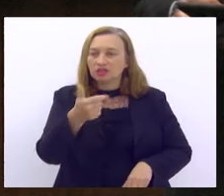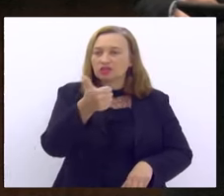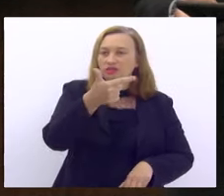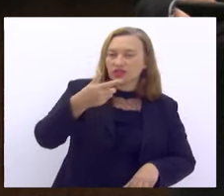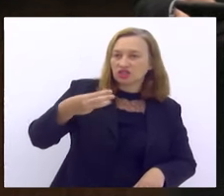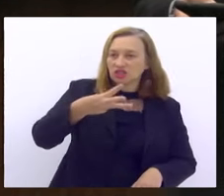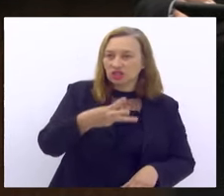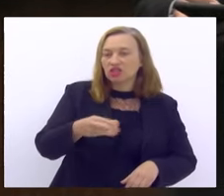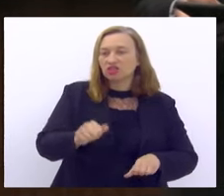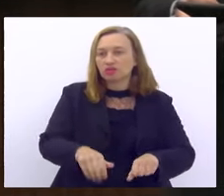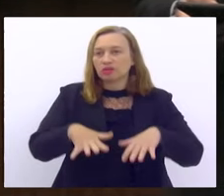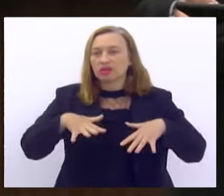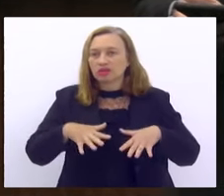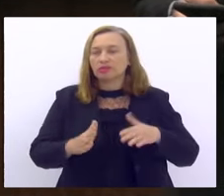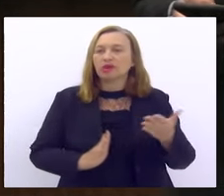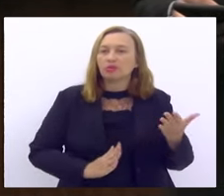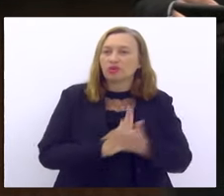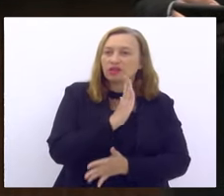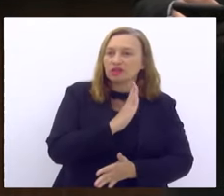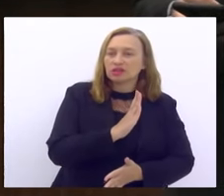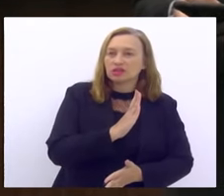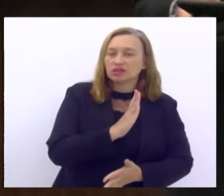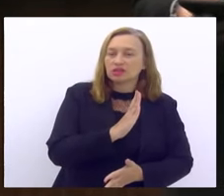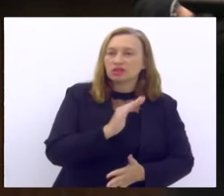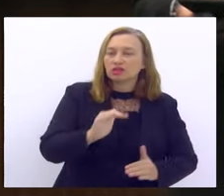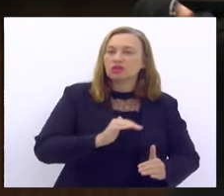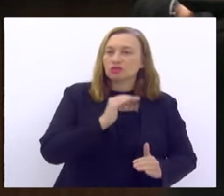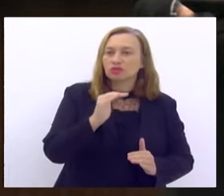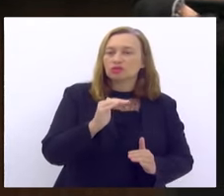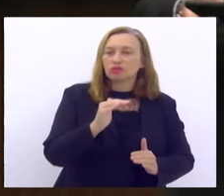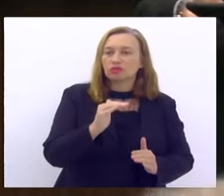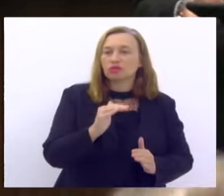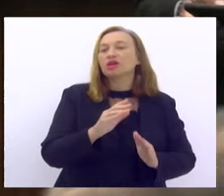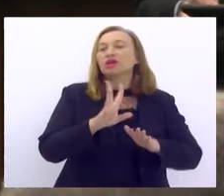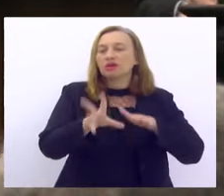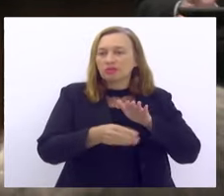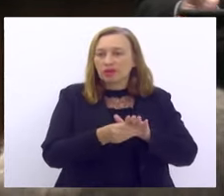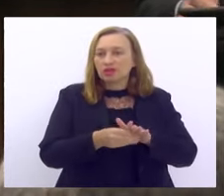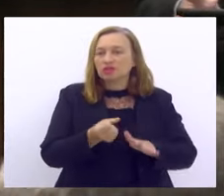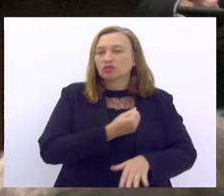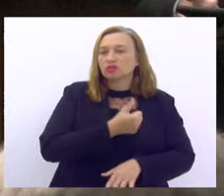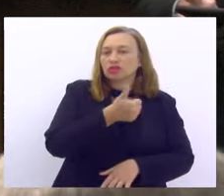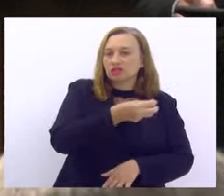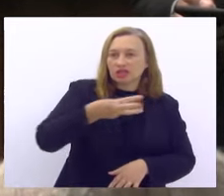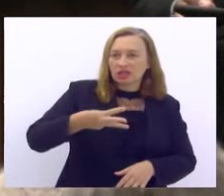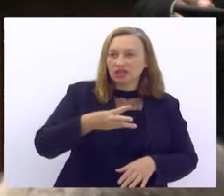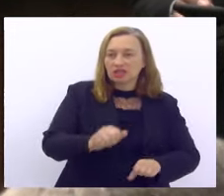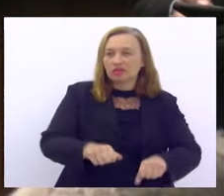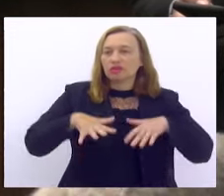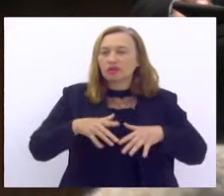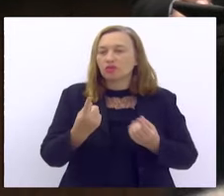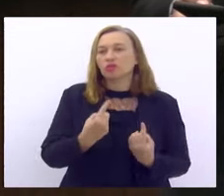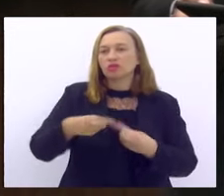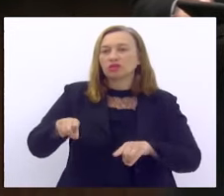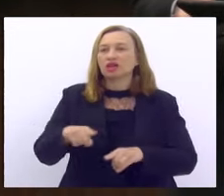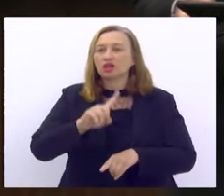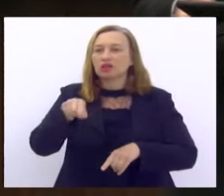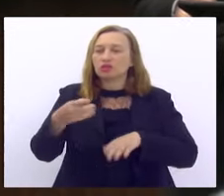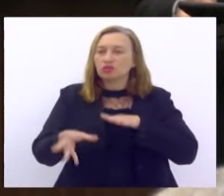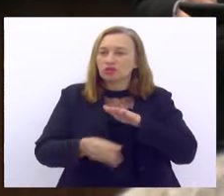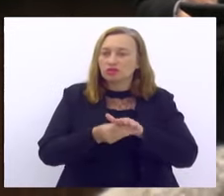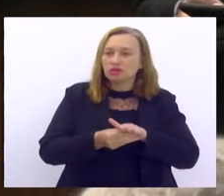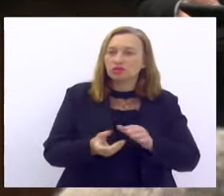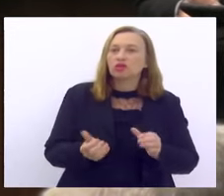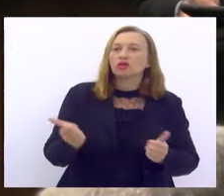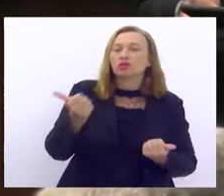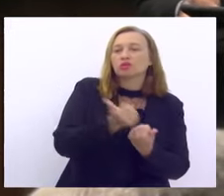23 de plenário, pela aprovação com subemenda da emenda número 13 de plenário. Contrário às demais emendas, concluindo